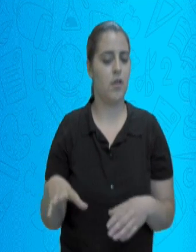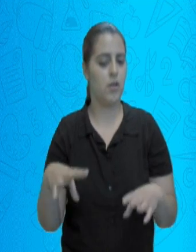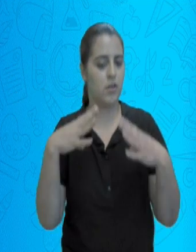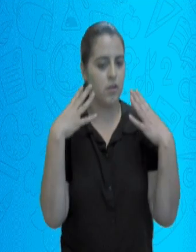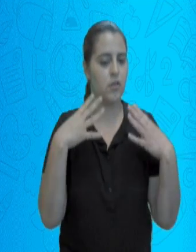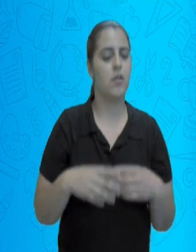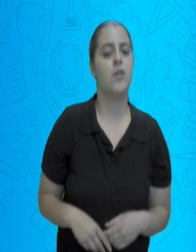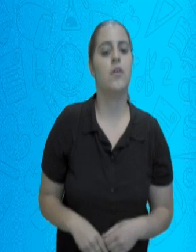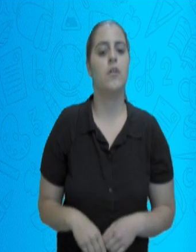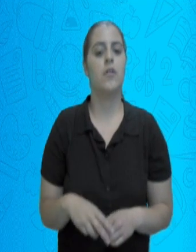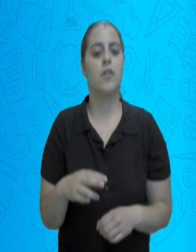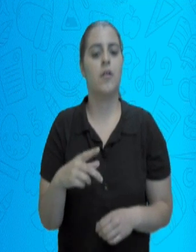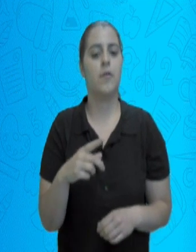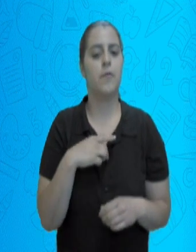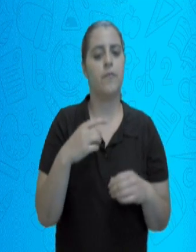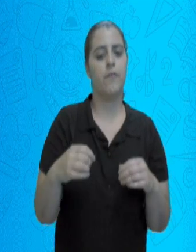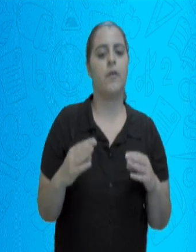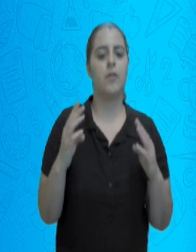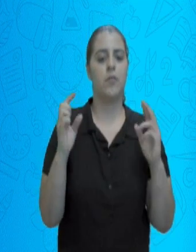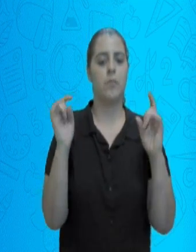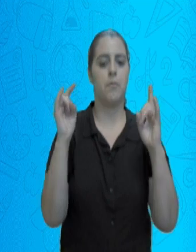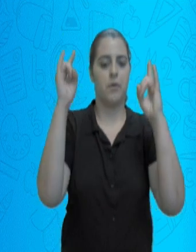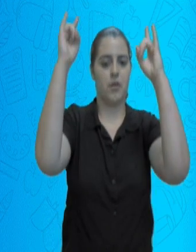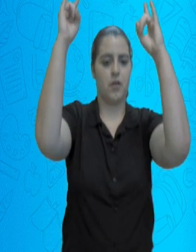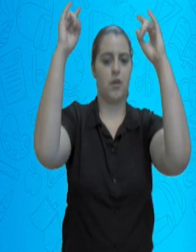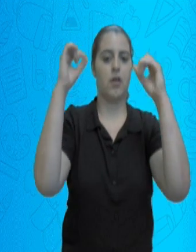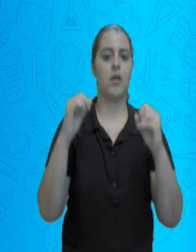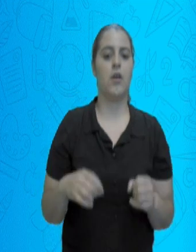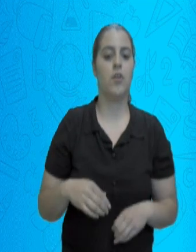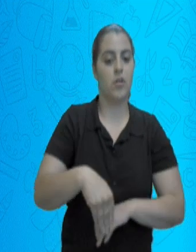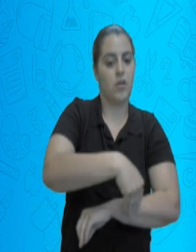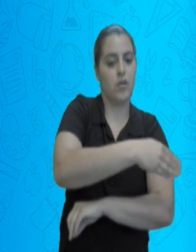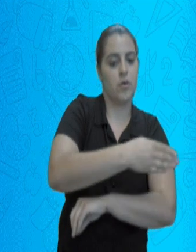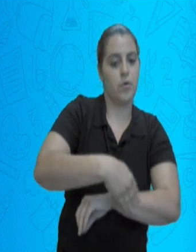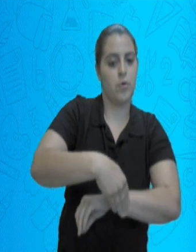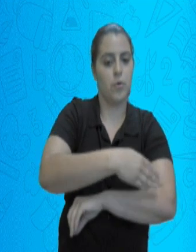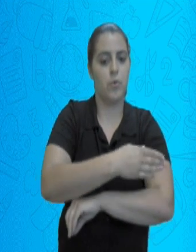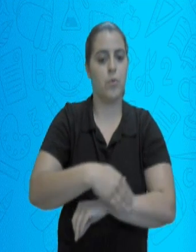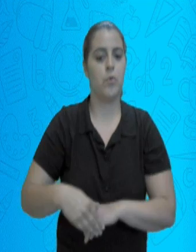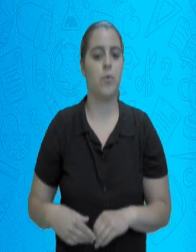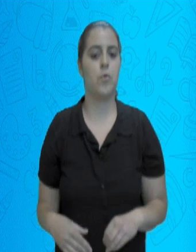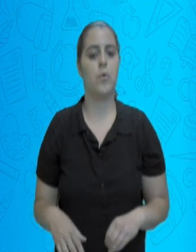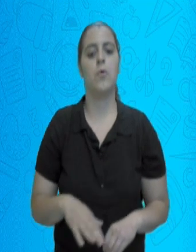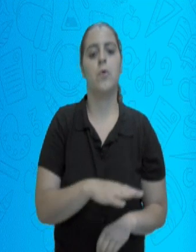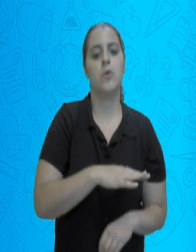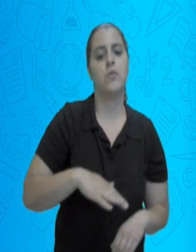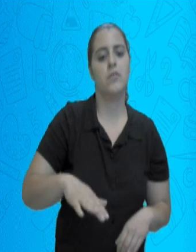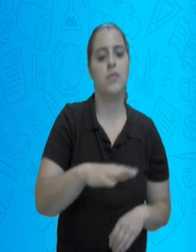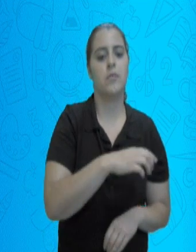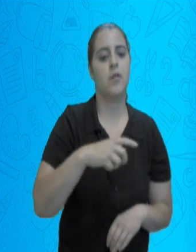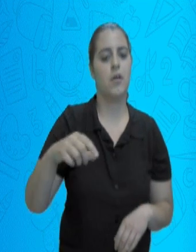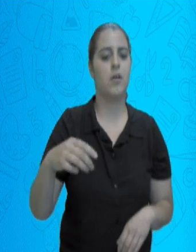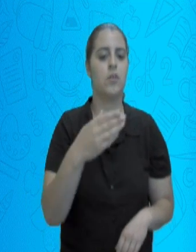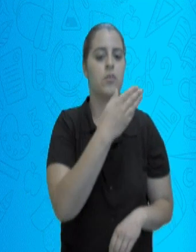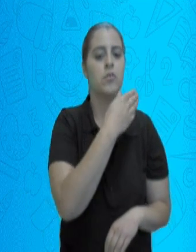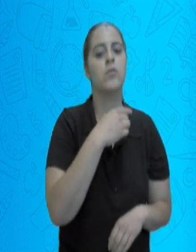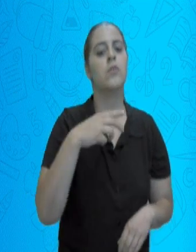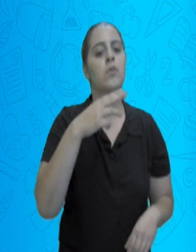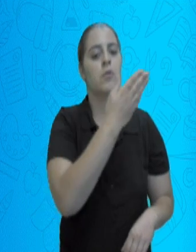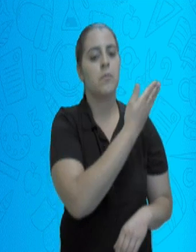que aqui a gente está vendo prédios, aqui existem as ruas, os espaços públicos e